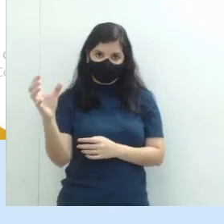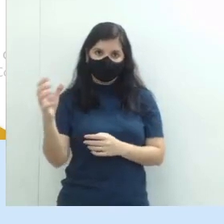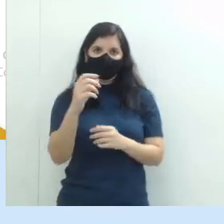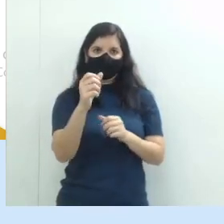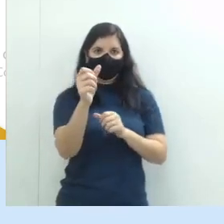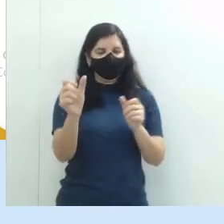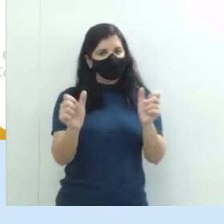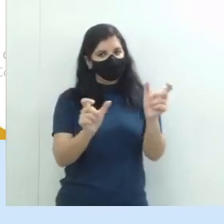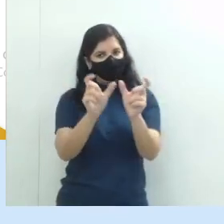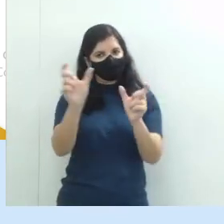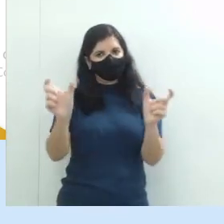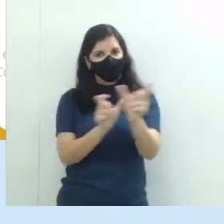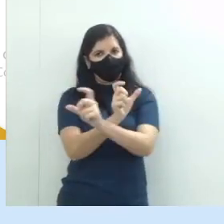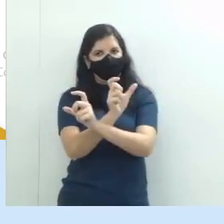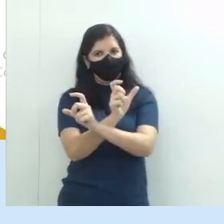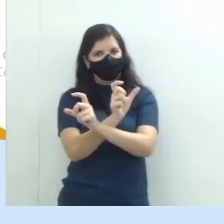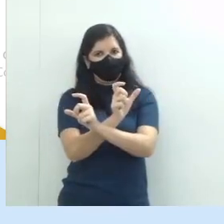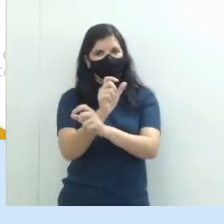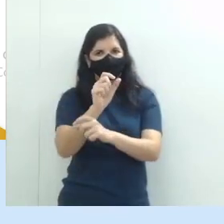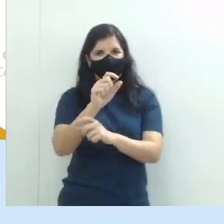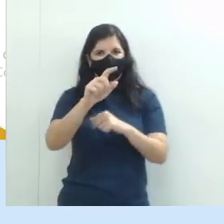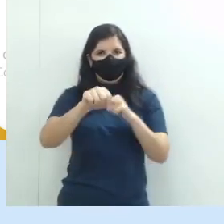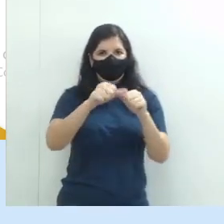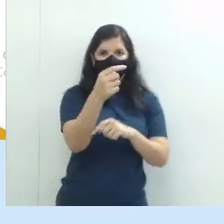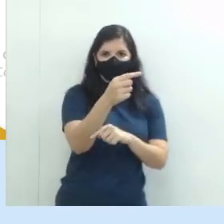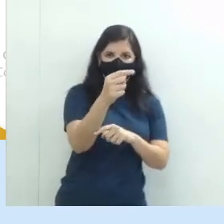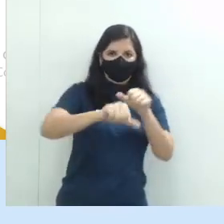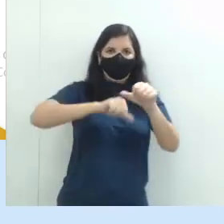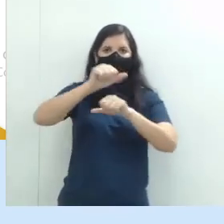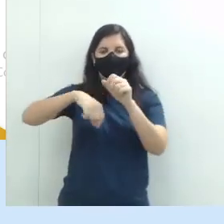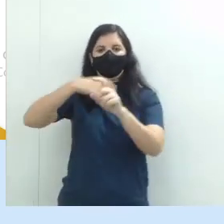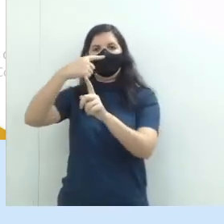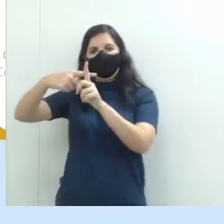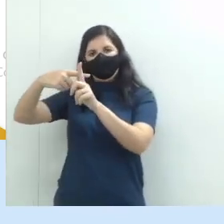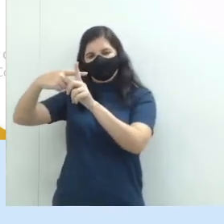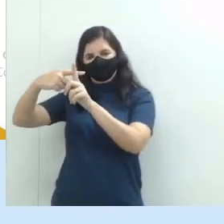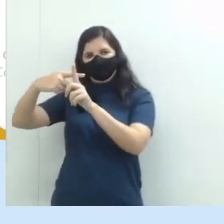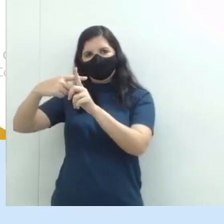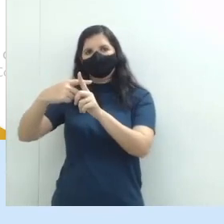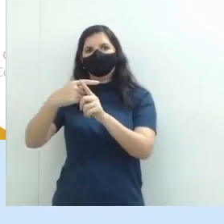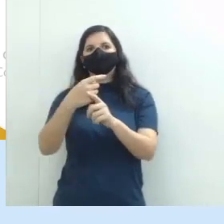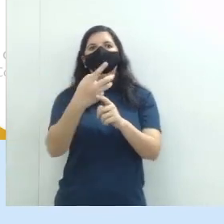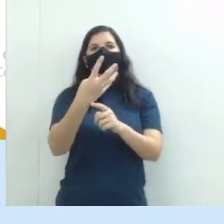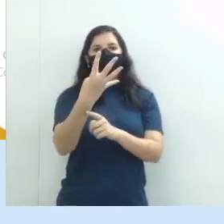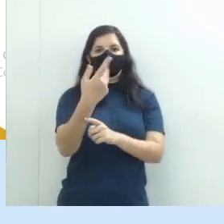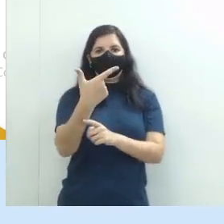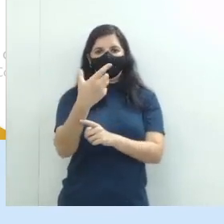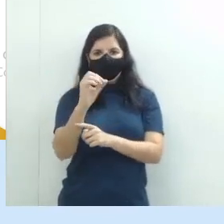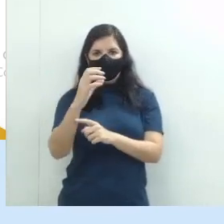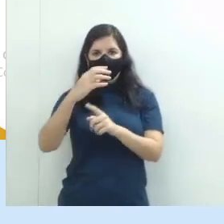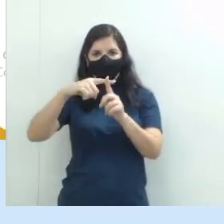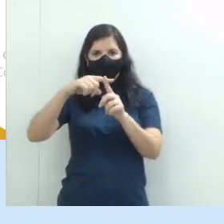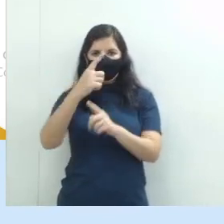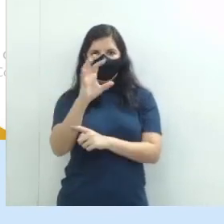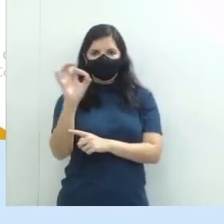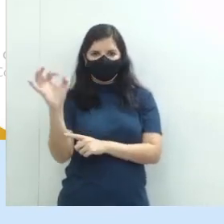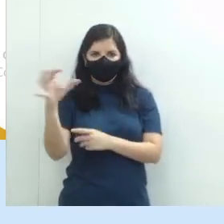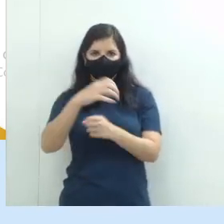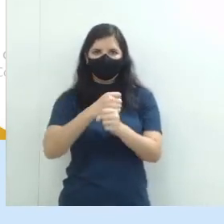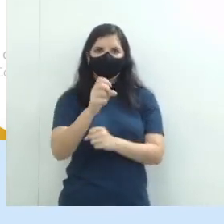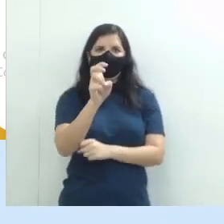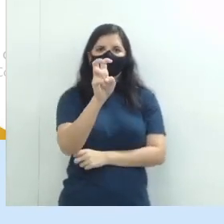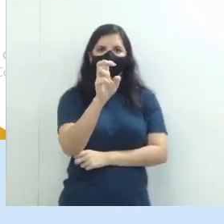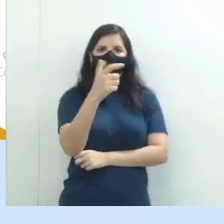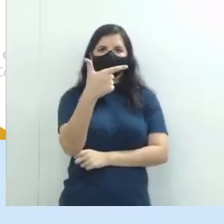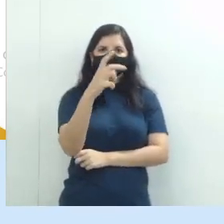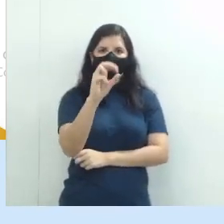o outro lado, vai mudar o sinal. Era menos, vai passar a ser mais. 420 mais 100 vai dar